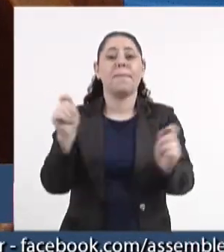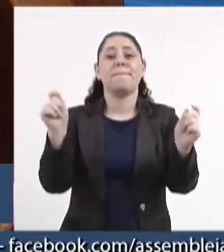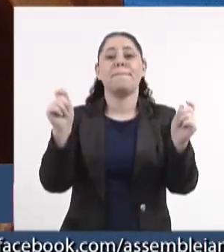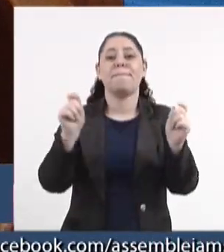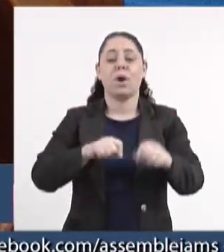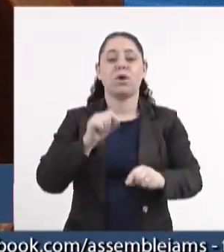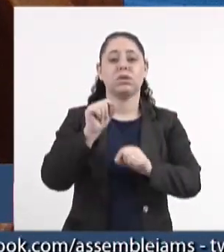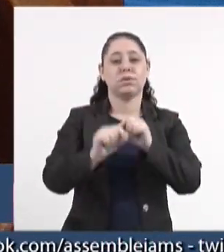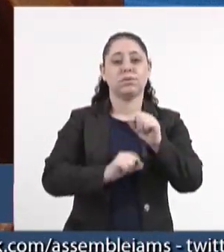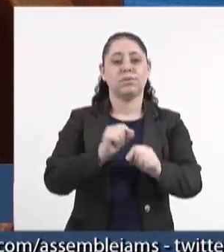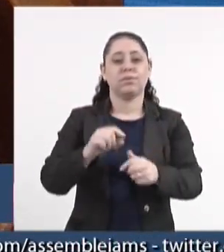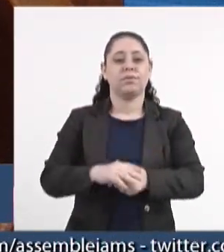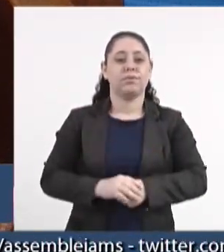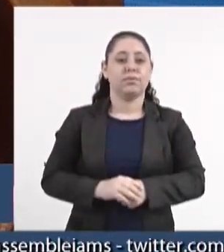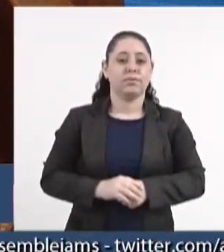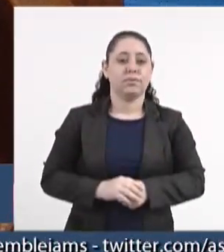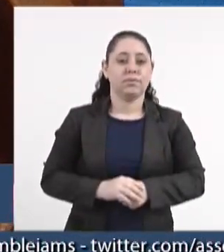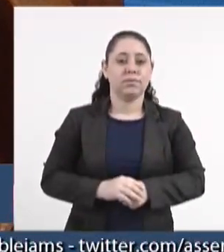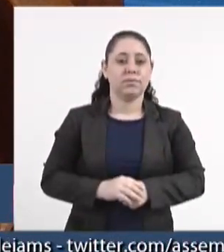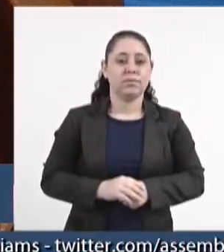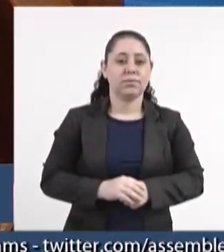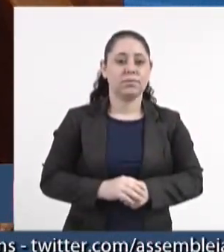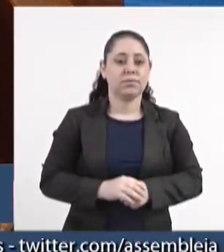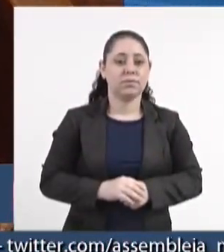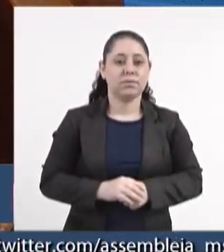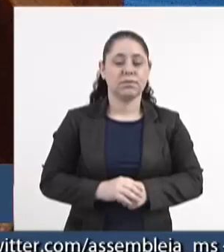uma forma